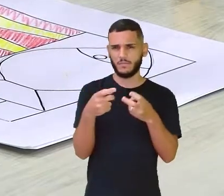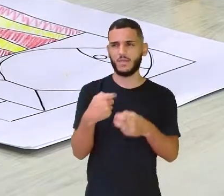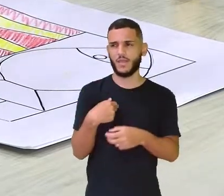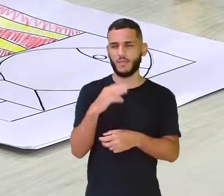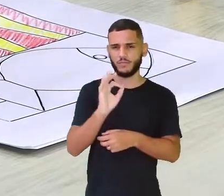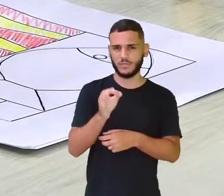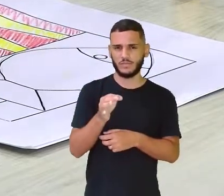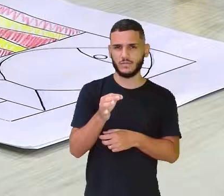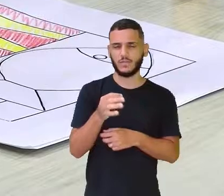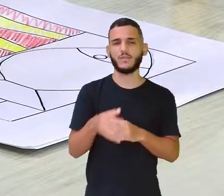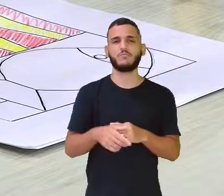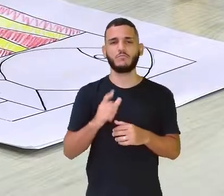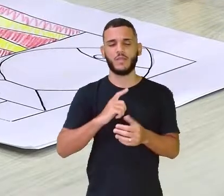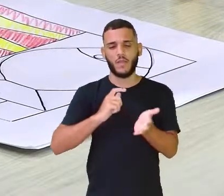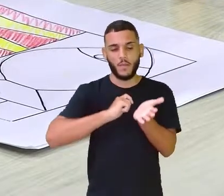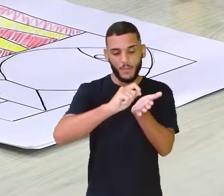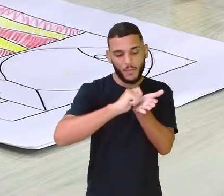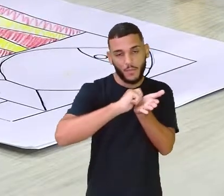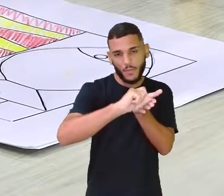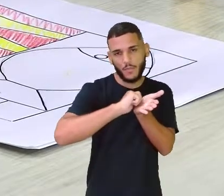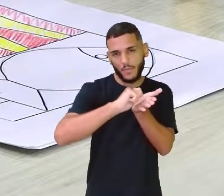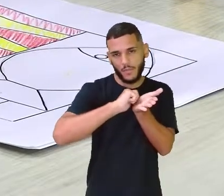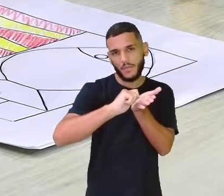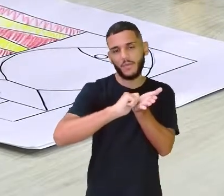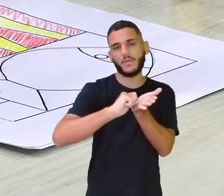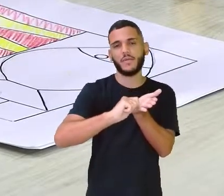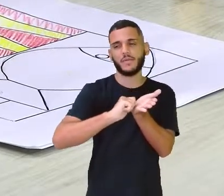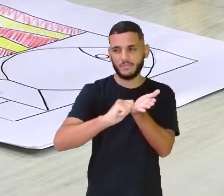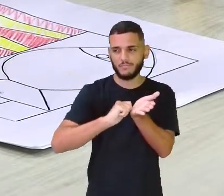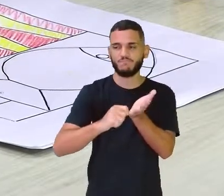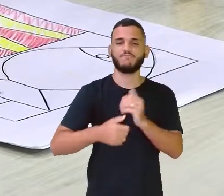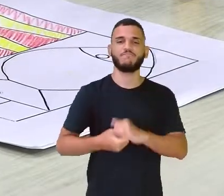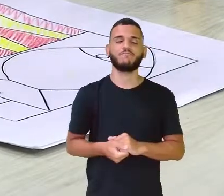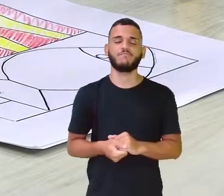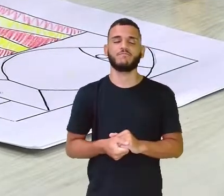com meus riscos, sempre assim um pouco inclinado.